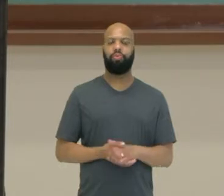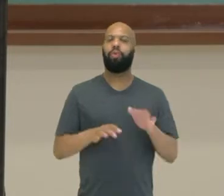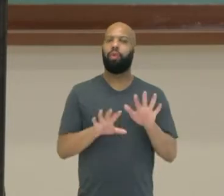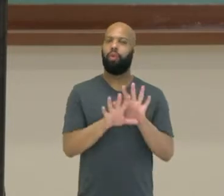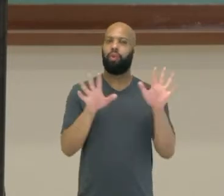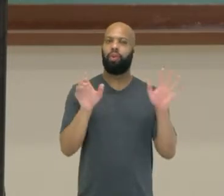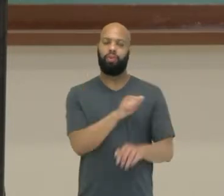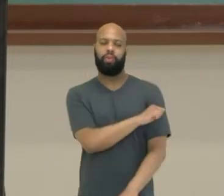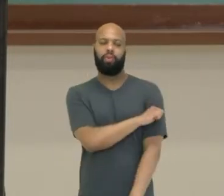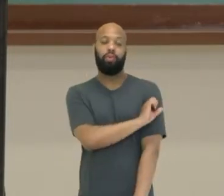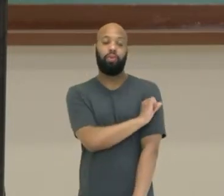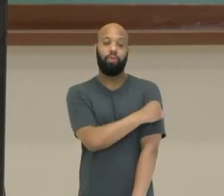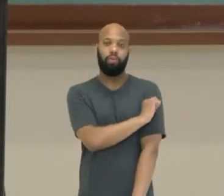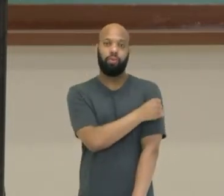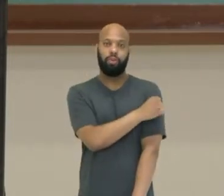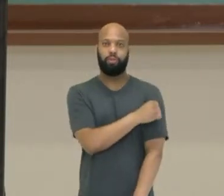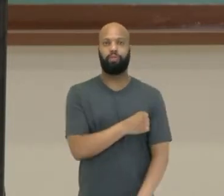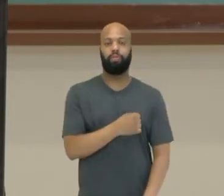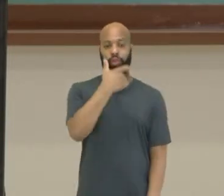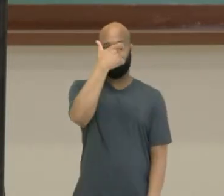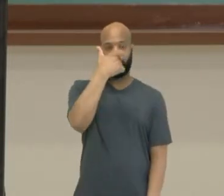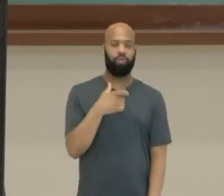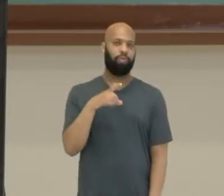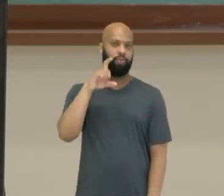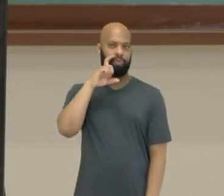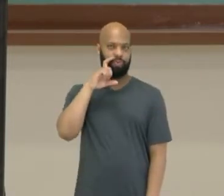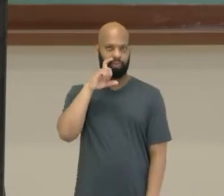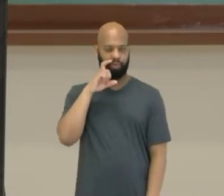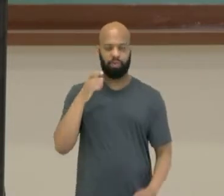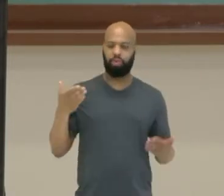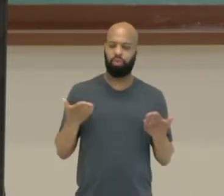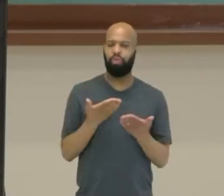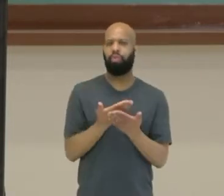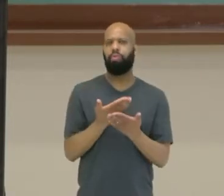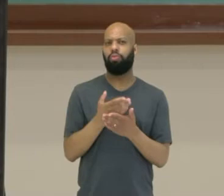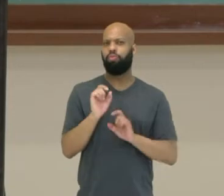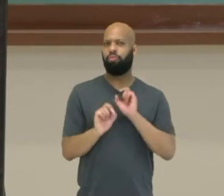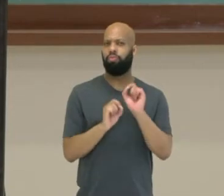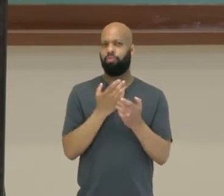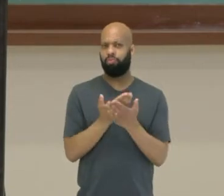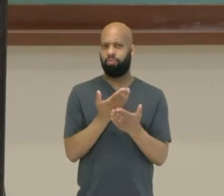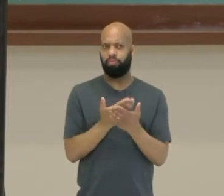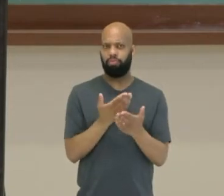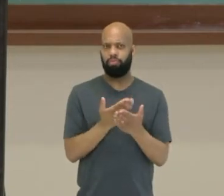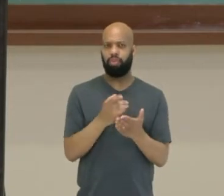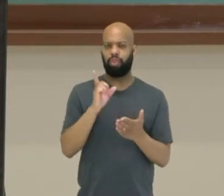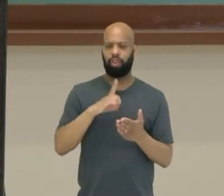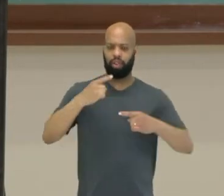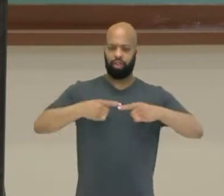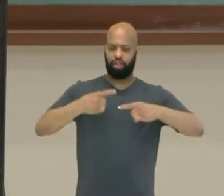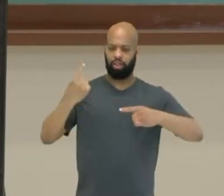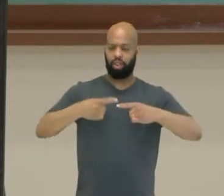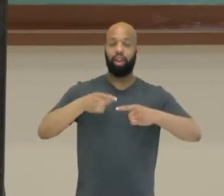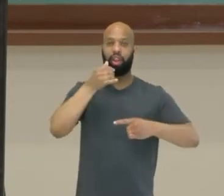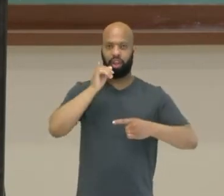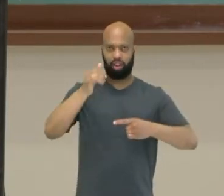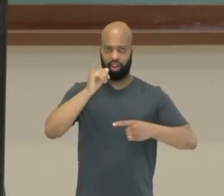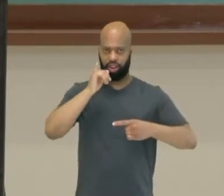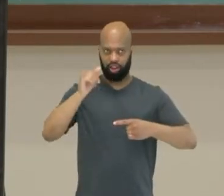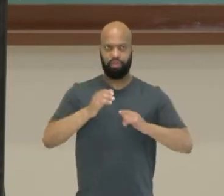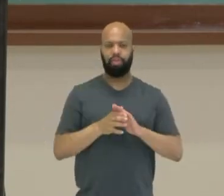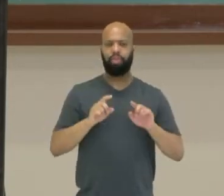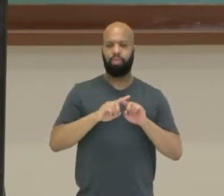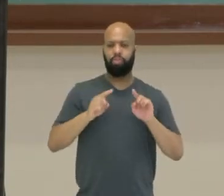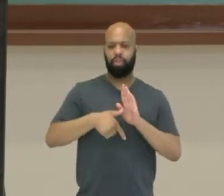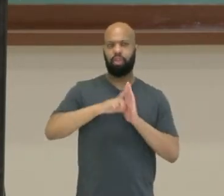Olá, estudantes do 8º ano. Aqui é o professor Fabiano e nessa aula nós vamos falar sobre circuitos elétricos. Mas antes de falarmos